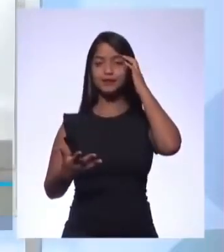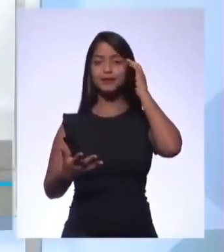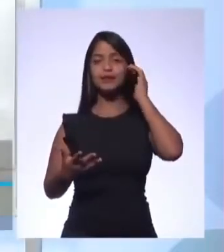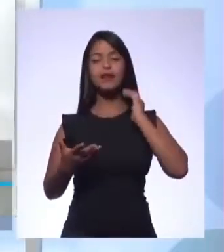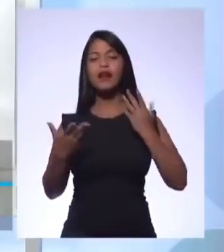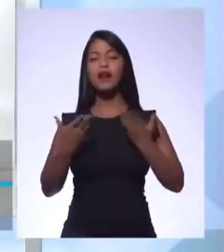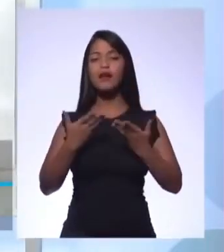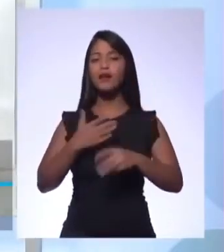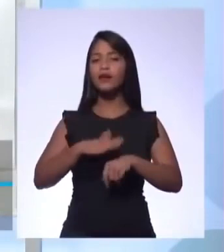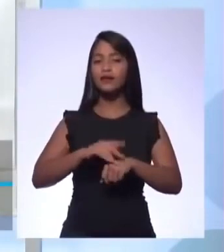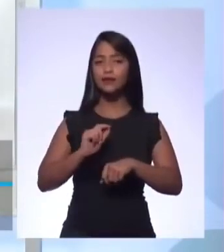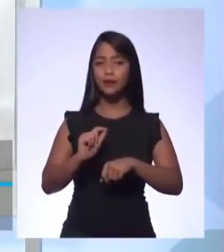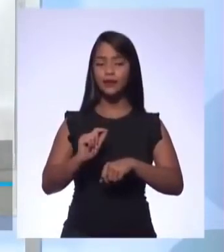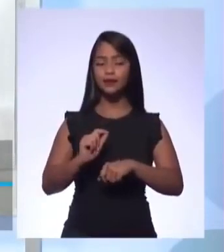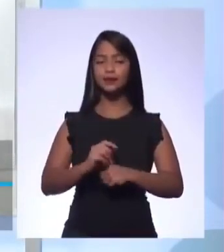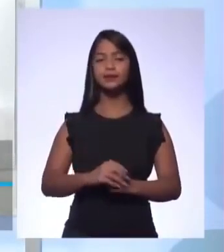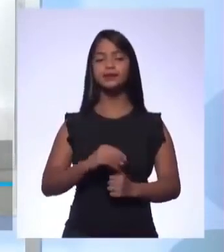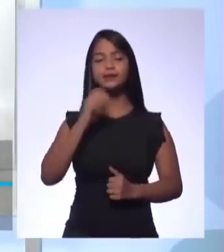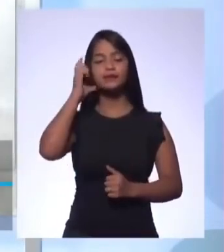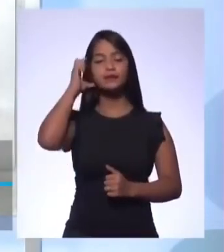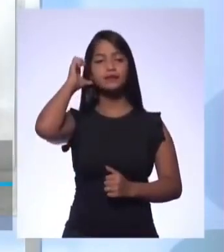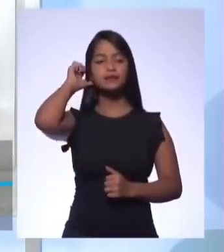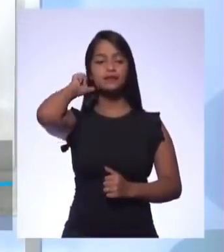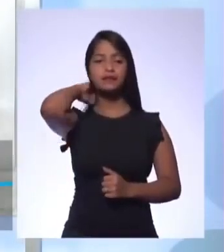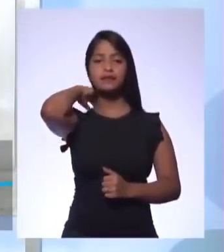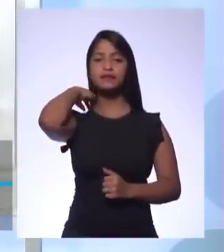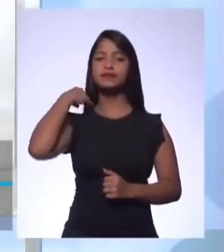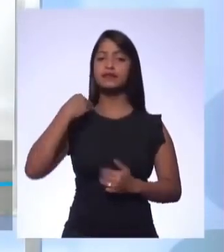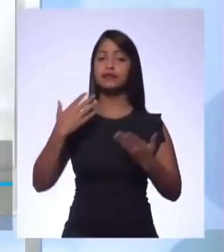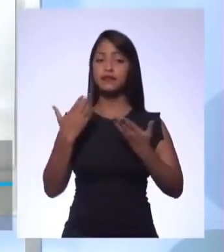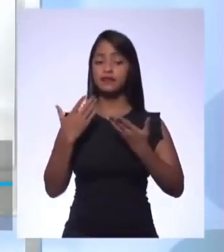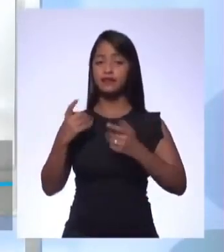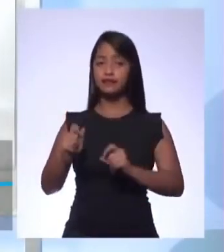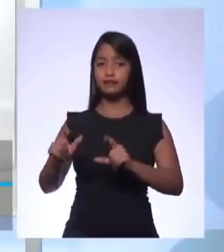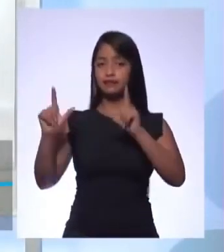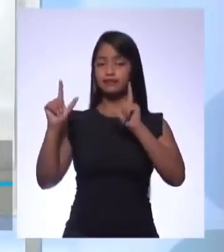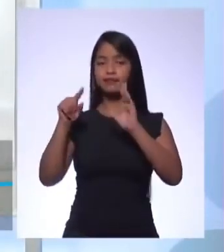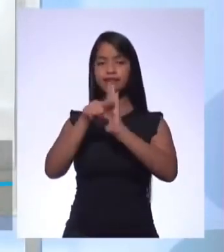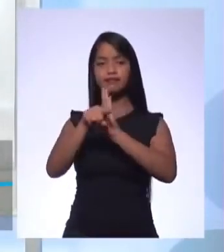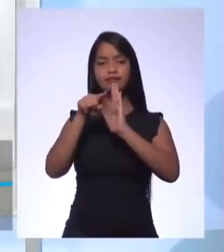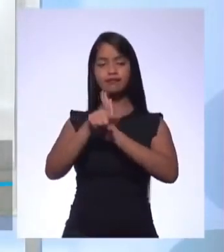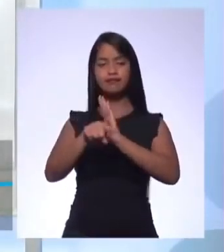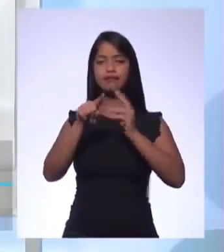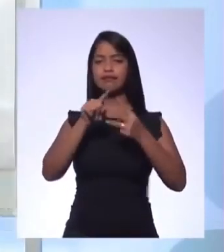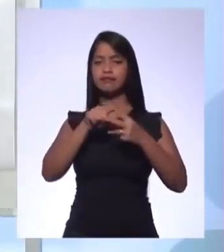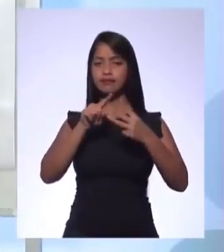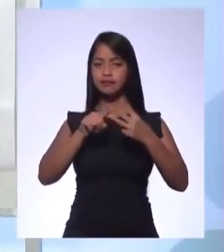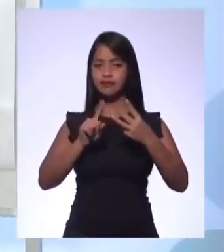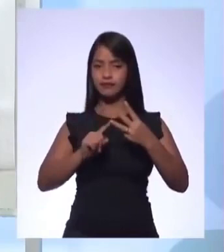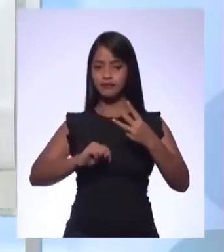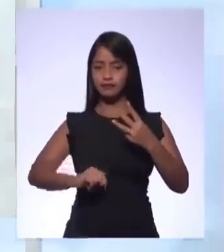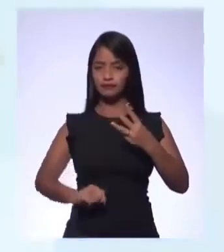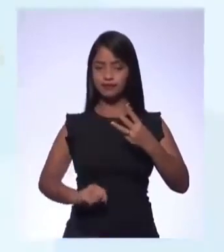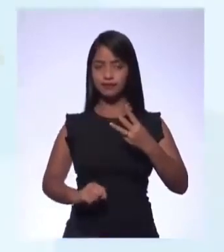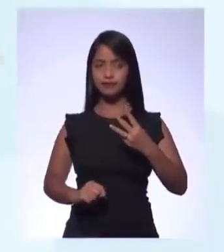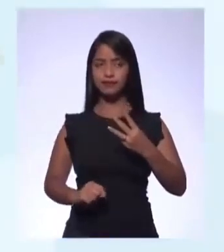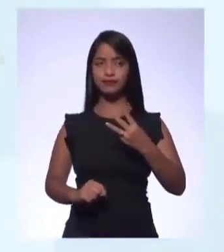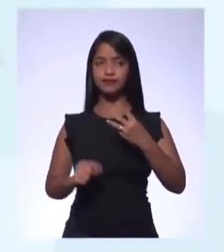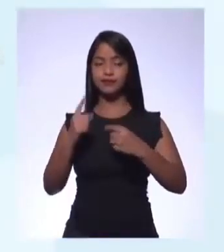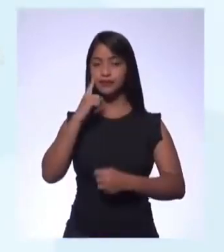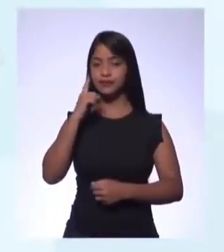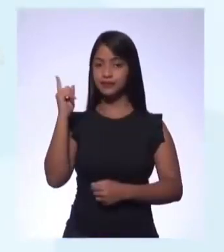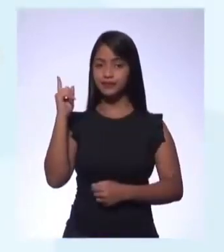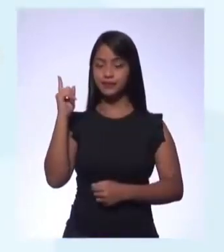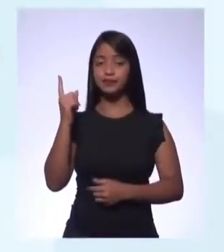fazer agora? Você vai, o diretor vai colocar 3 perguntas ali no flip chart pra gente. Bonitinho, nós vamos fazer